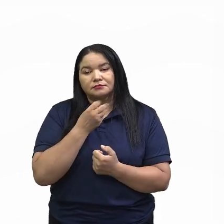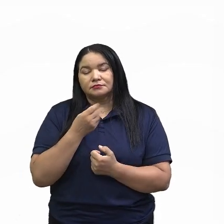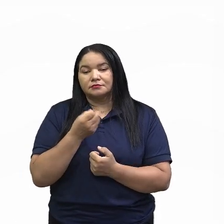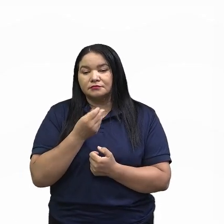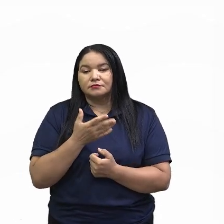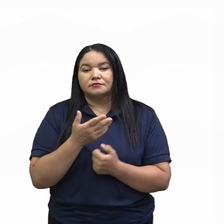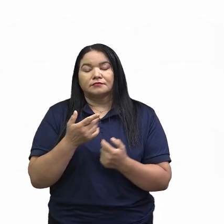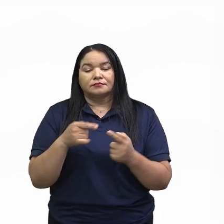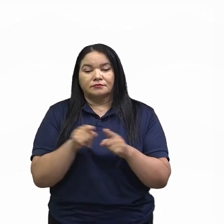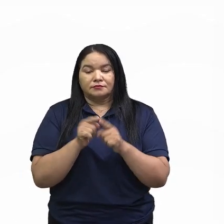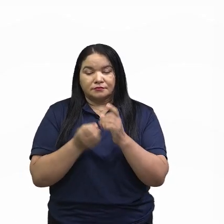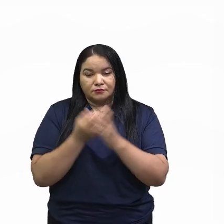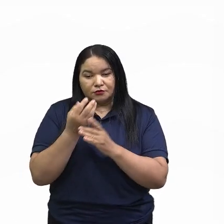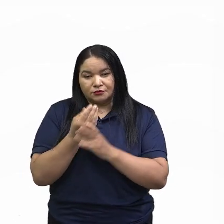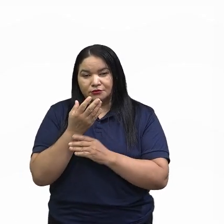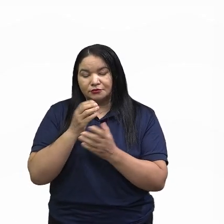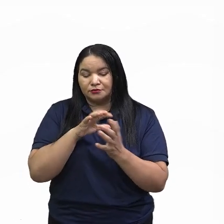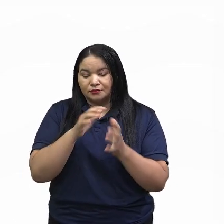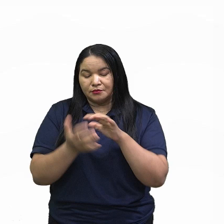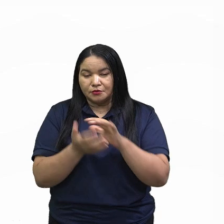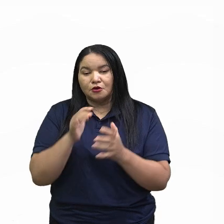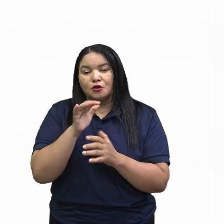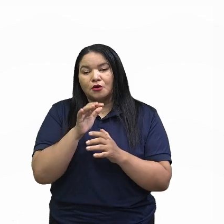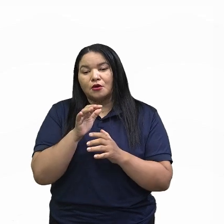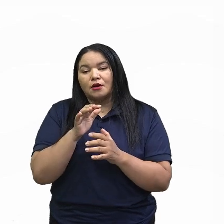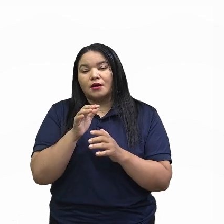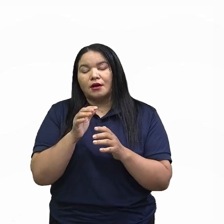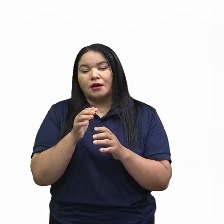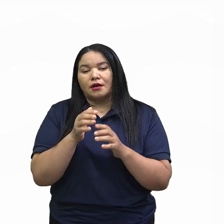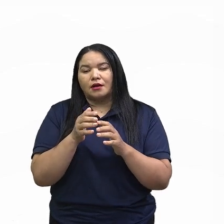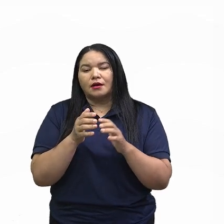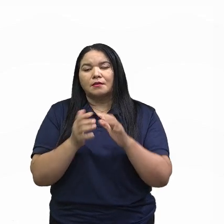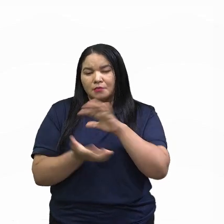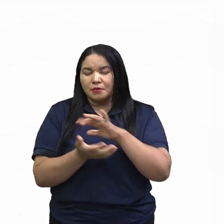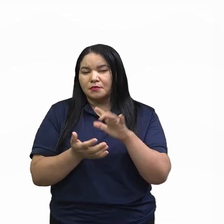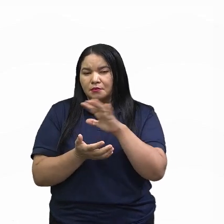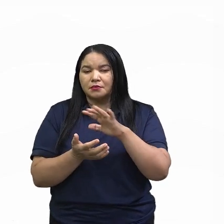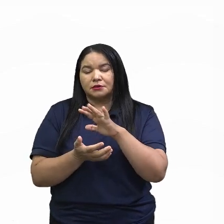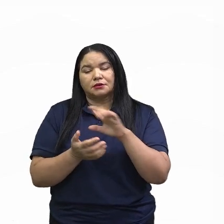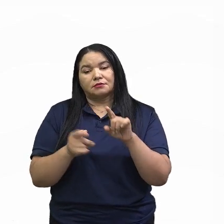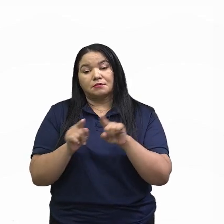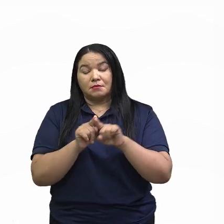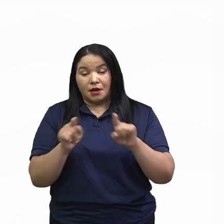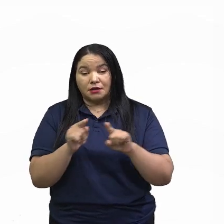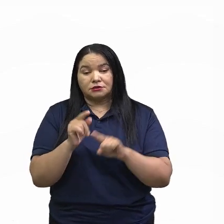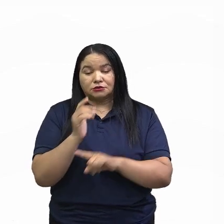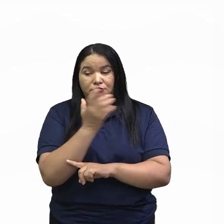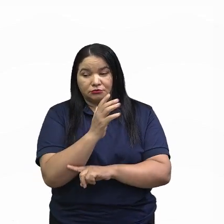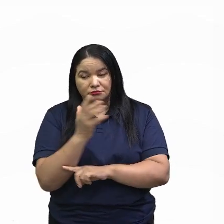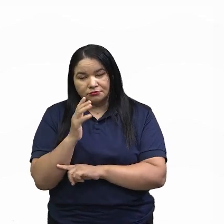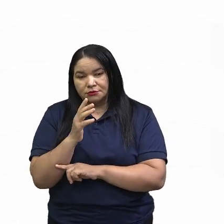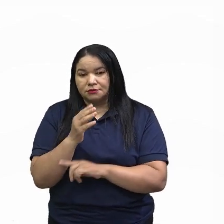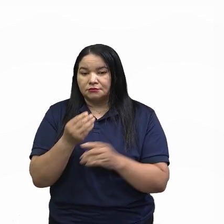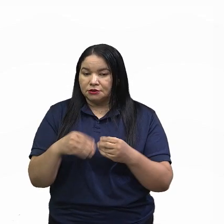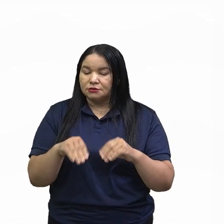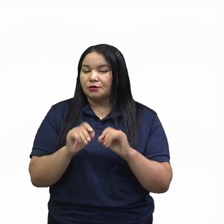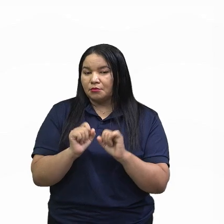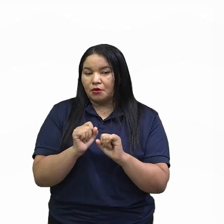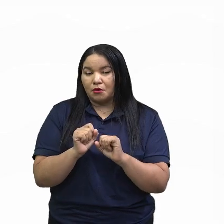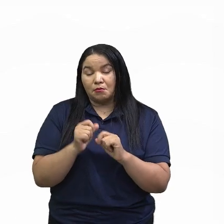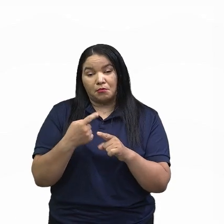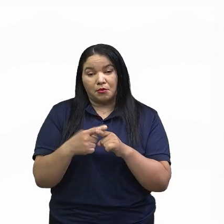a produção de biomassa pode comprometer a conservação das florestas e originar novas